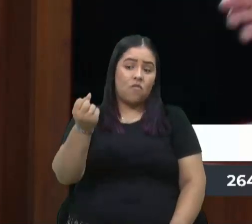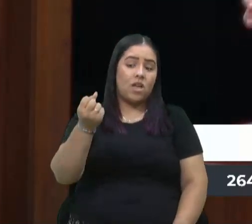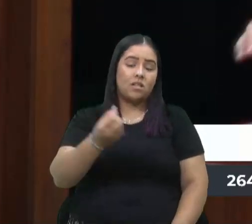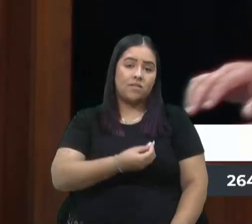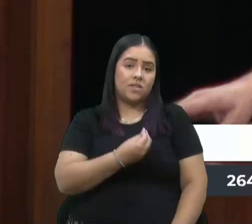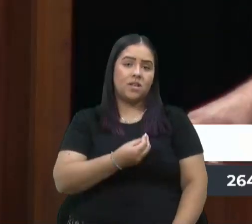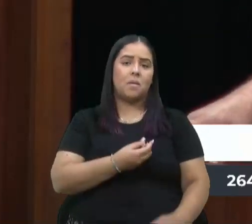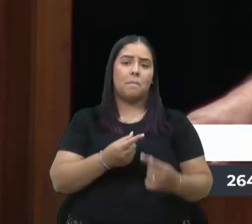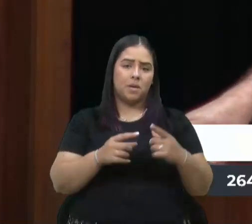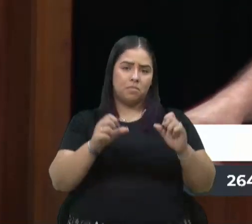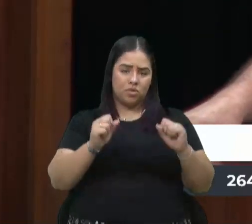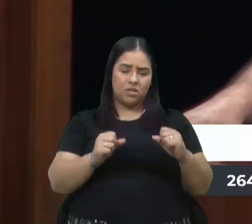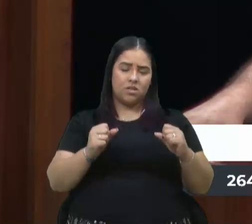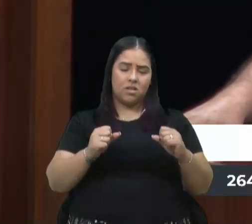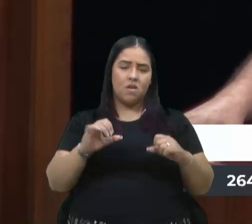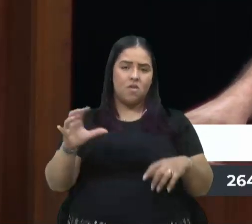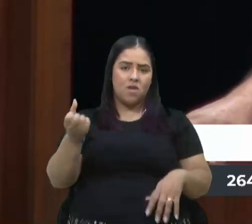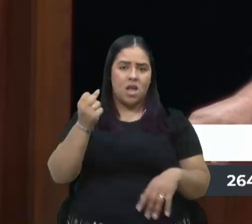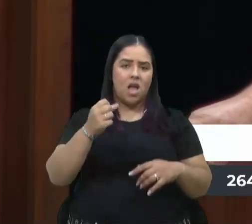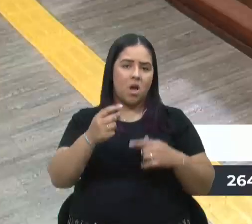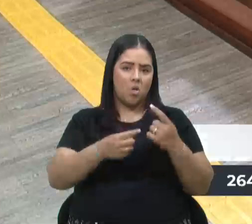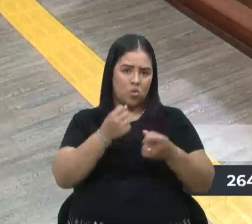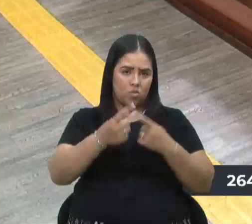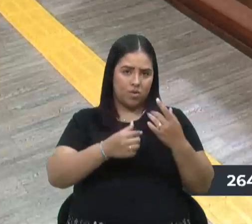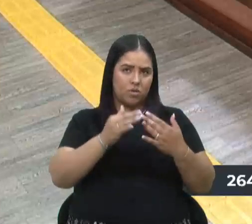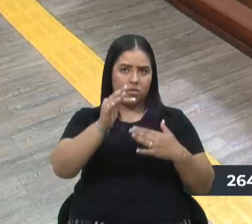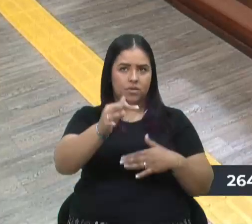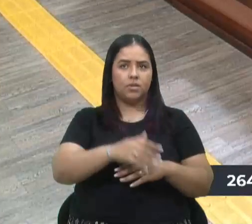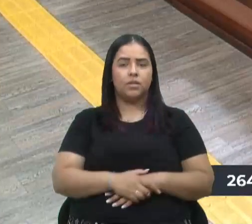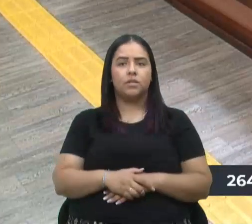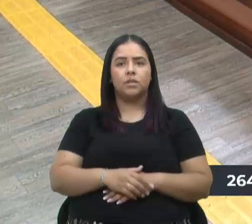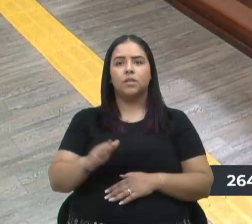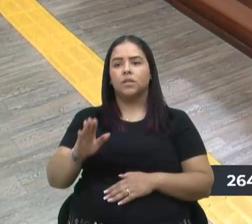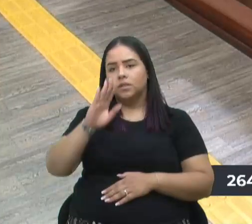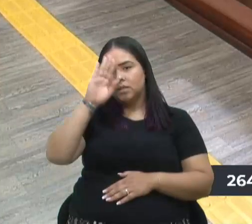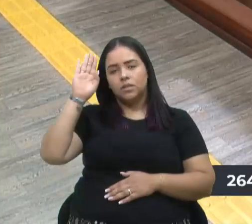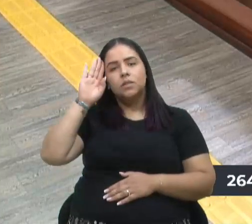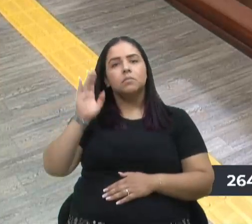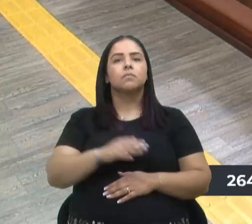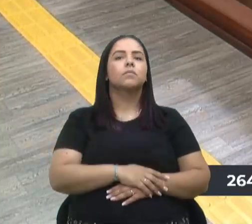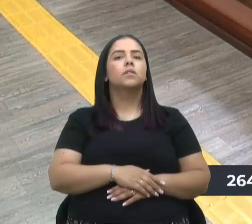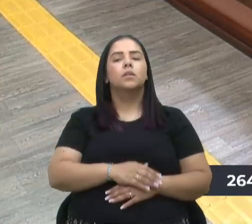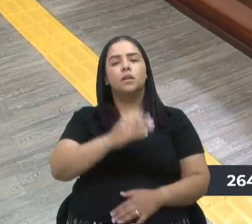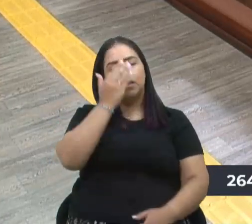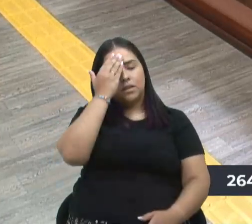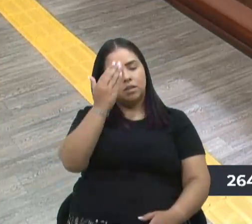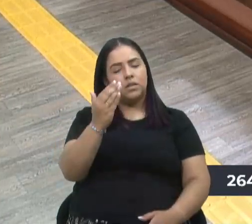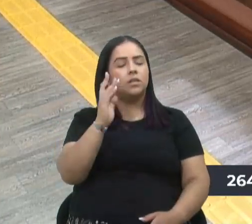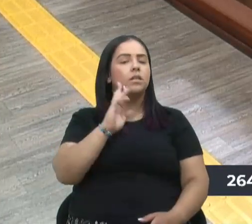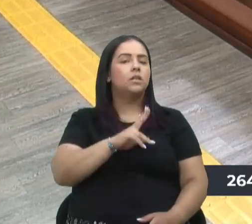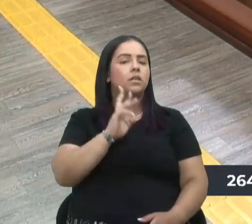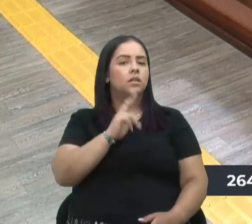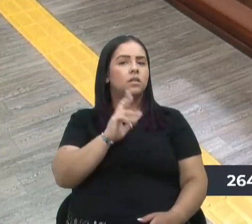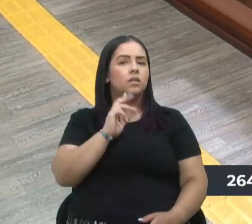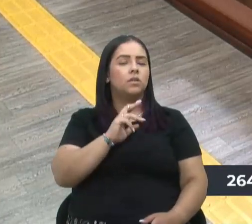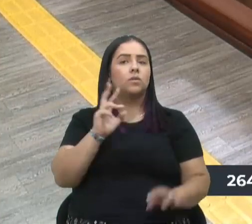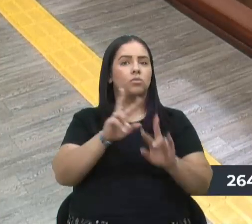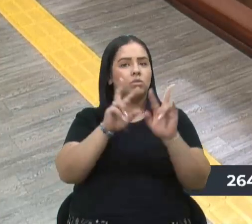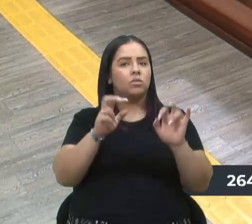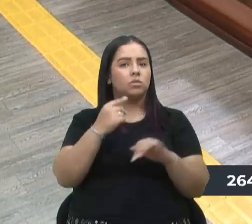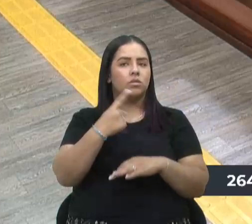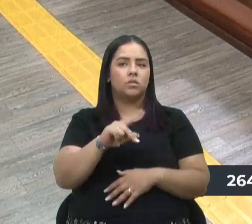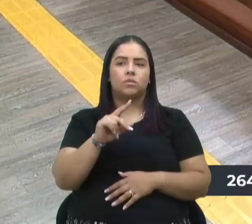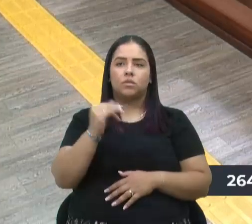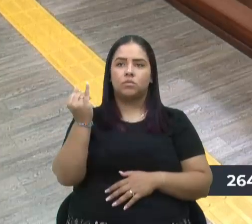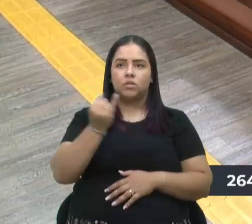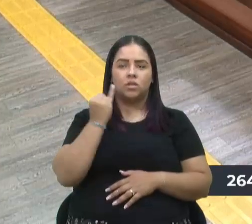salvar algumas futuras. Senhor parte, vereador Bressan. Obrigado pela parte, vereador Renato. O tema do senhor é muito